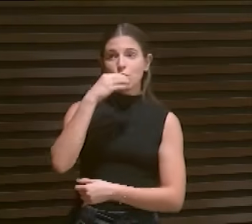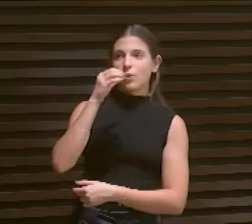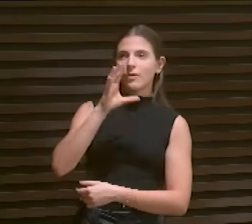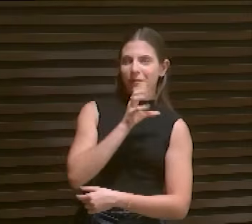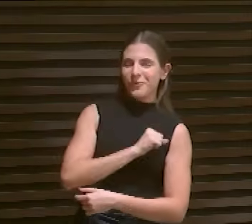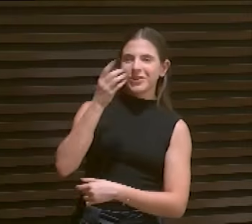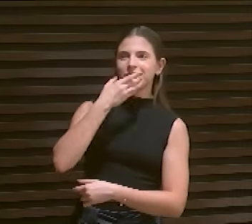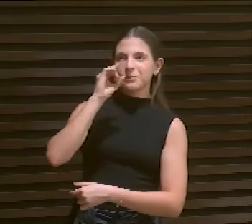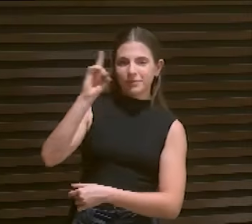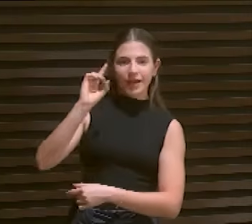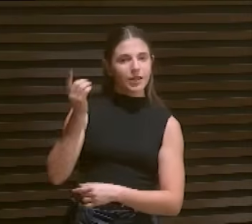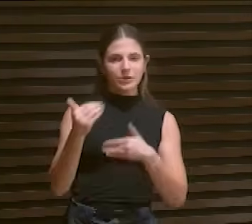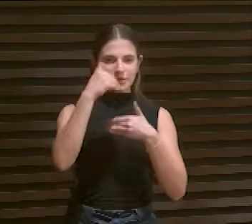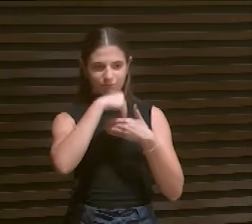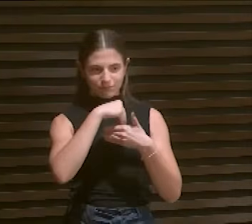está nele.